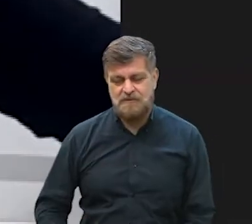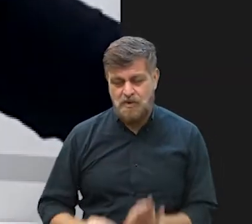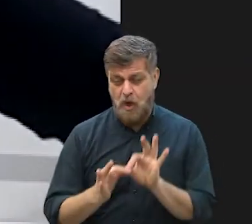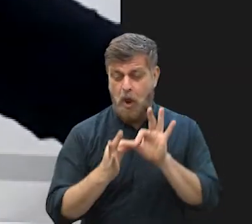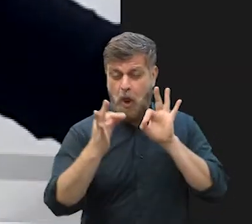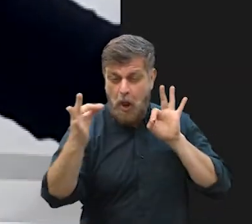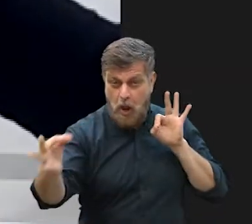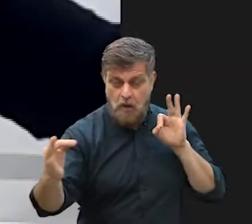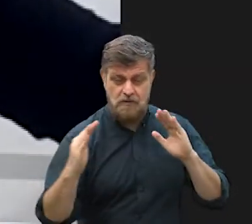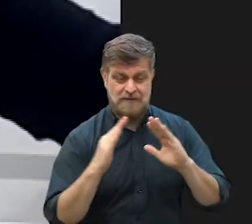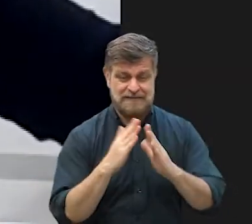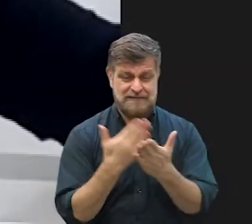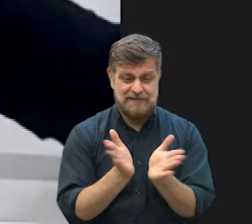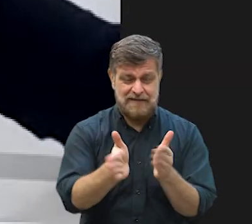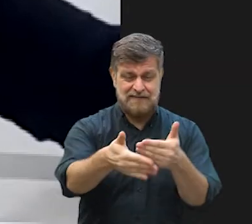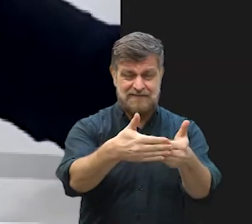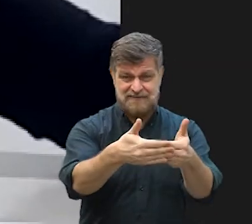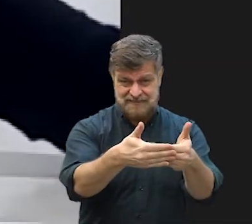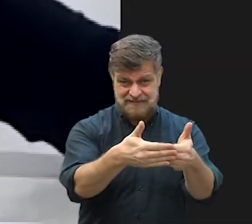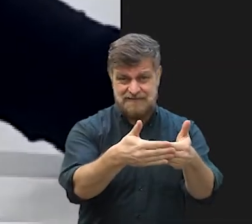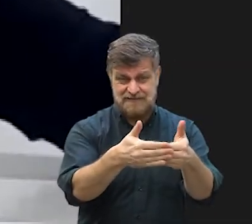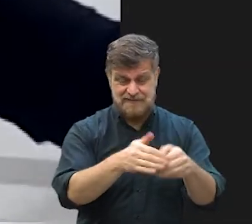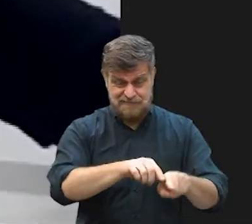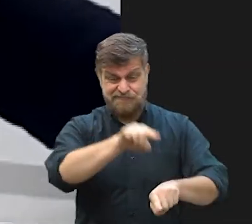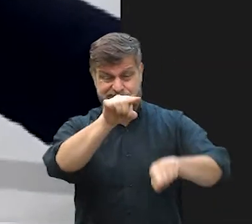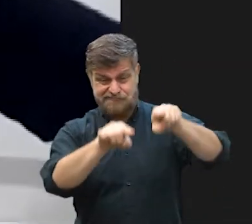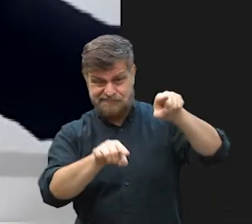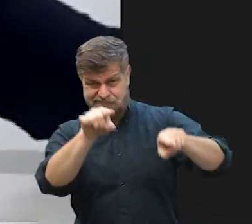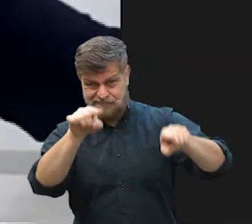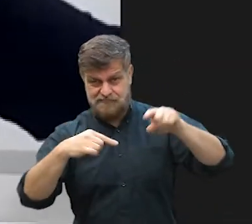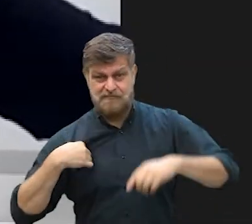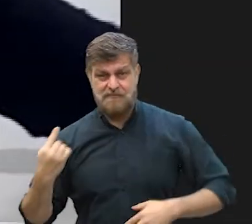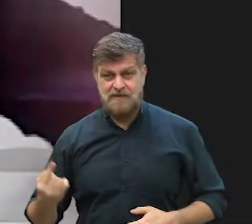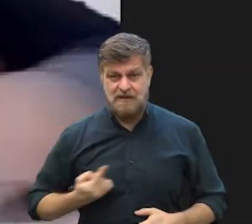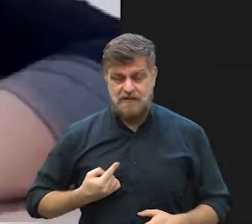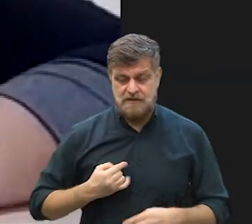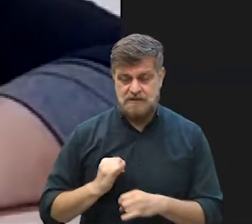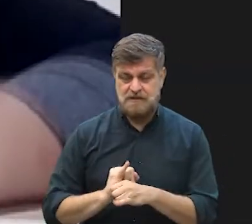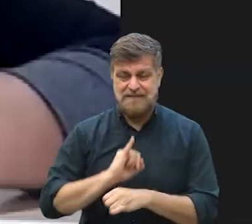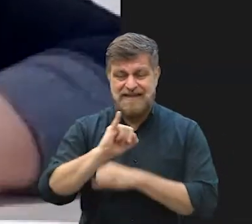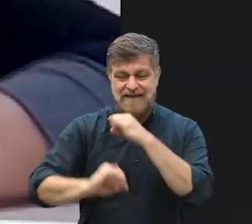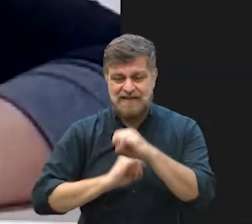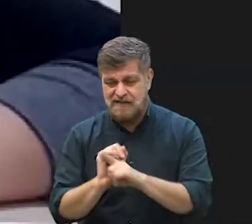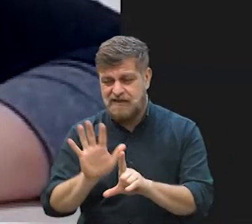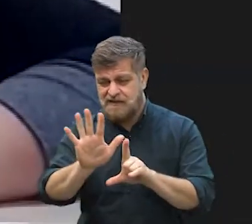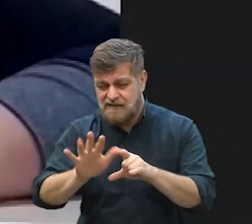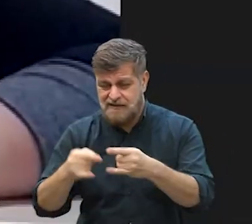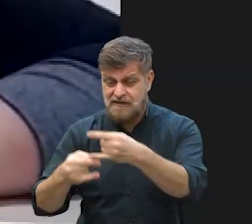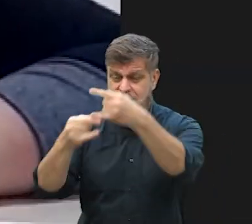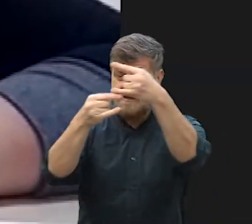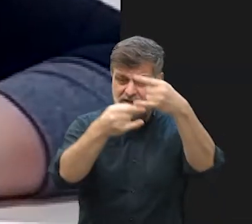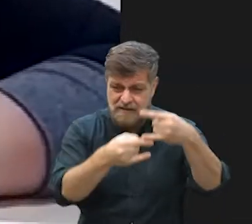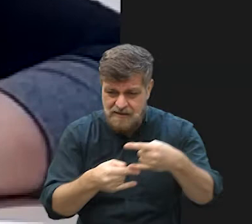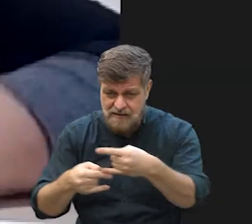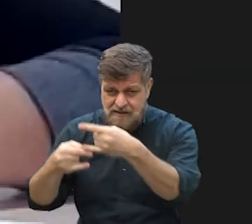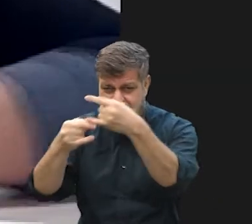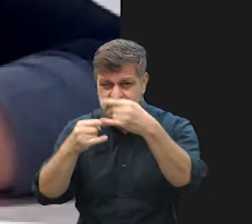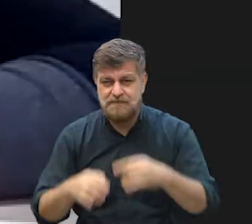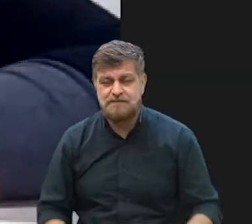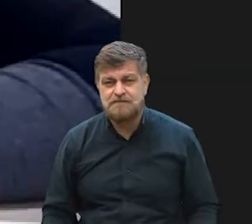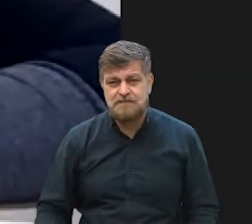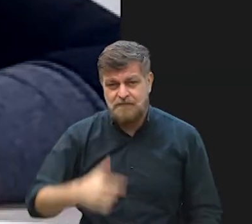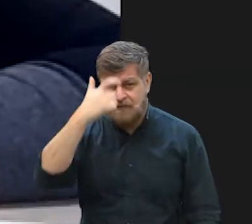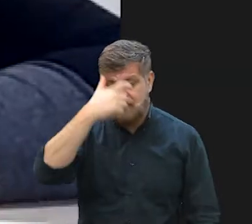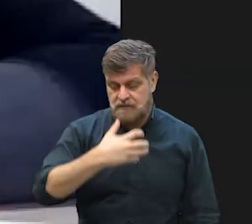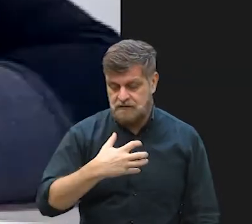ficou fechada em alguns momentos, né? Nós estávamos de forma remota no início, todo mundo em casa. E assim, eu